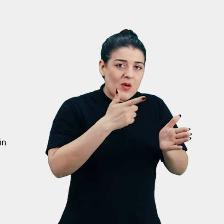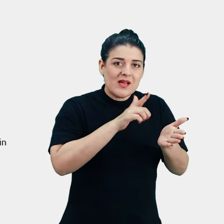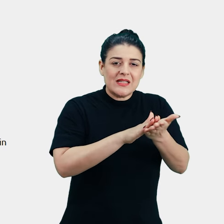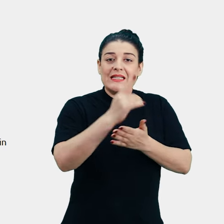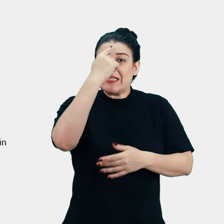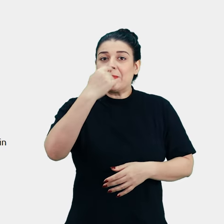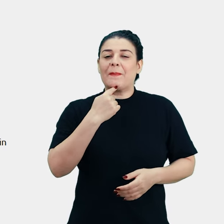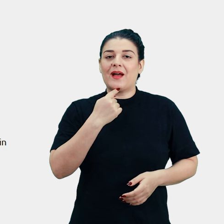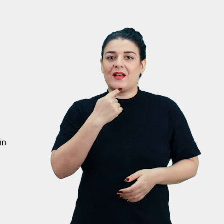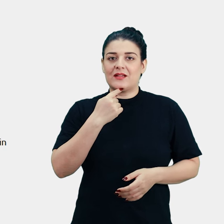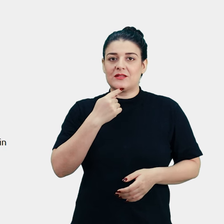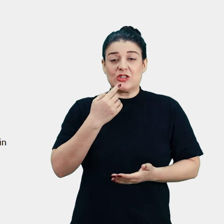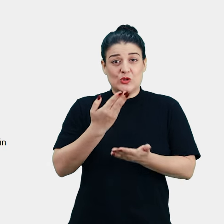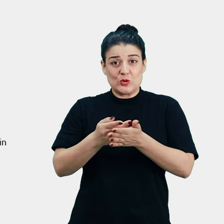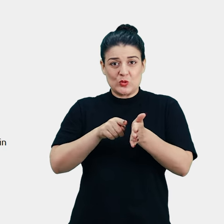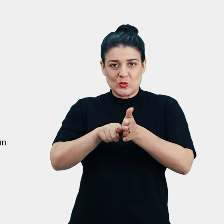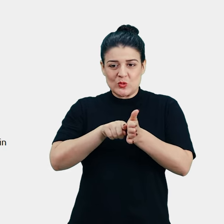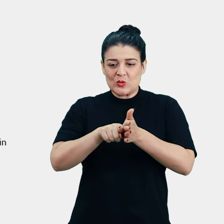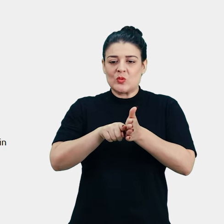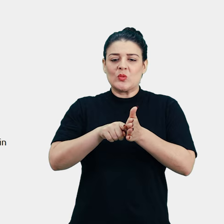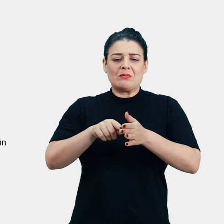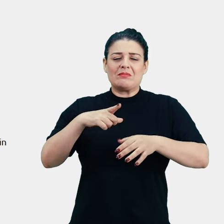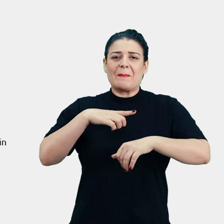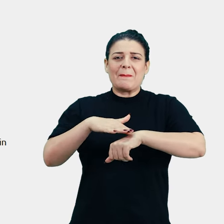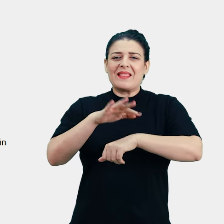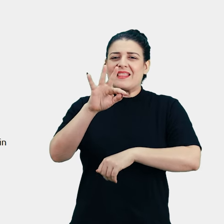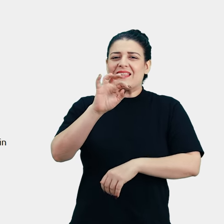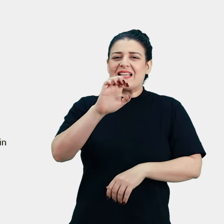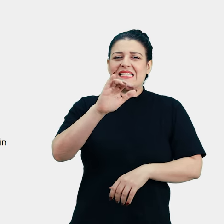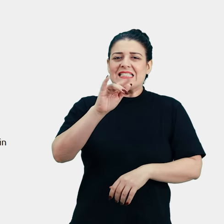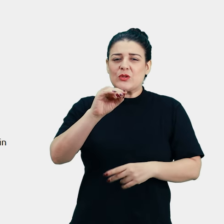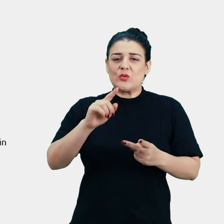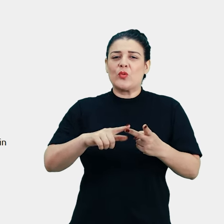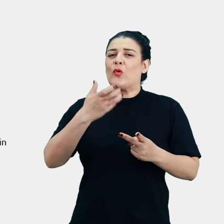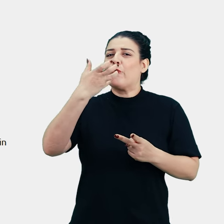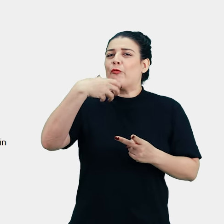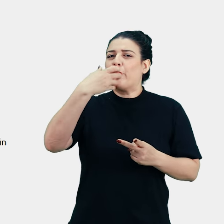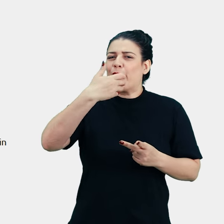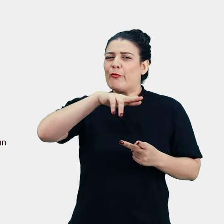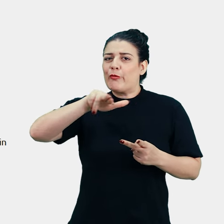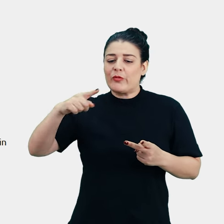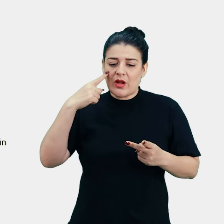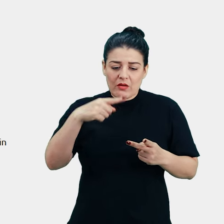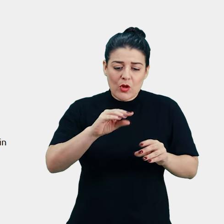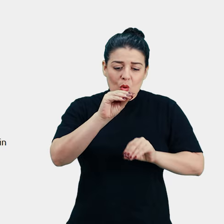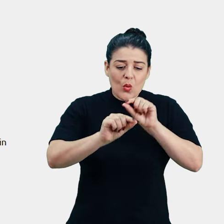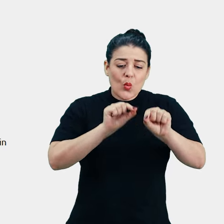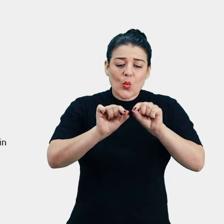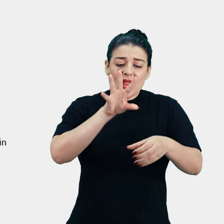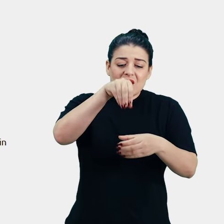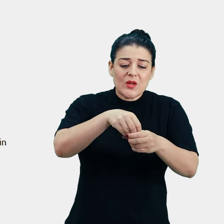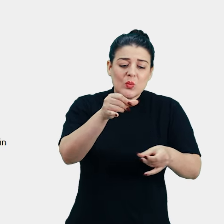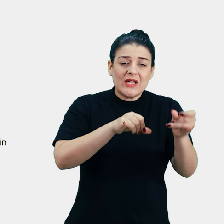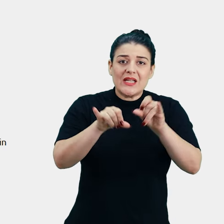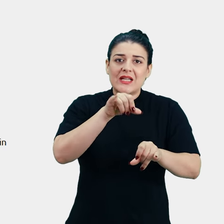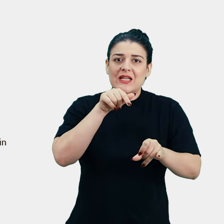mesmo. Então, a gente tem estudo com tecido, a gente tem estudo com frutos, para justamente ver a composição química